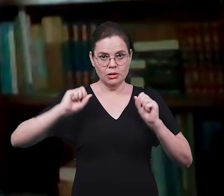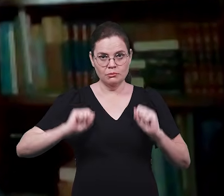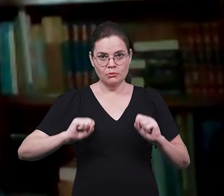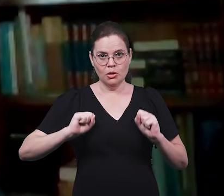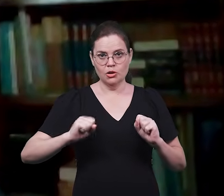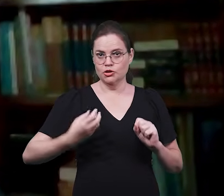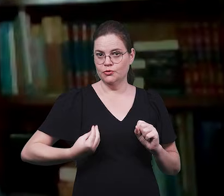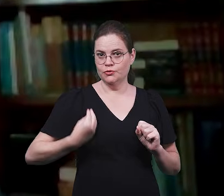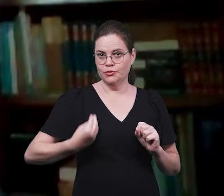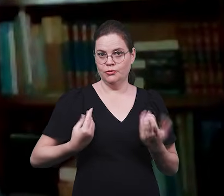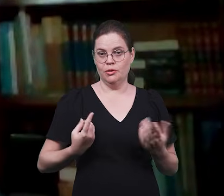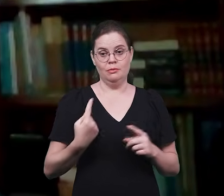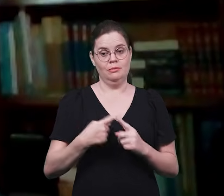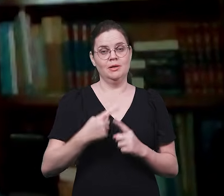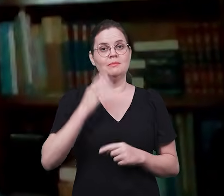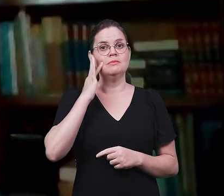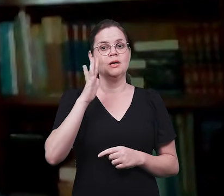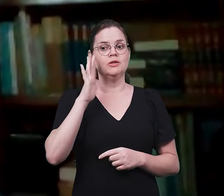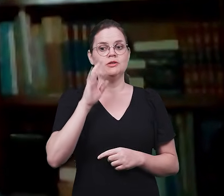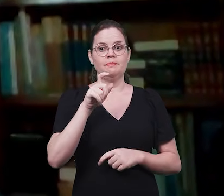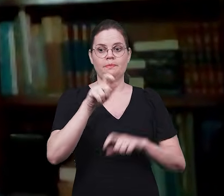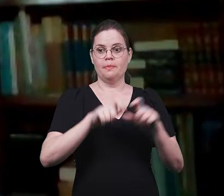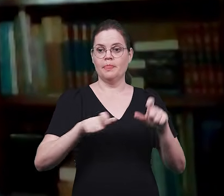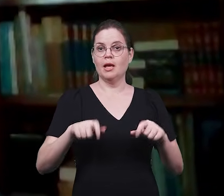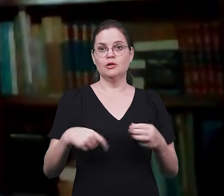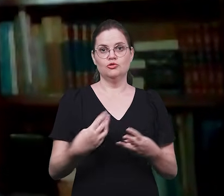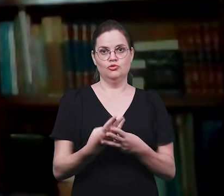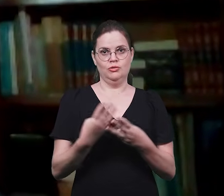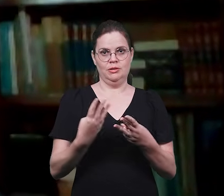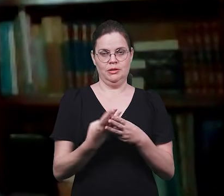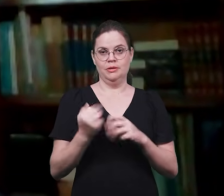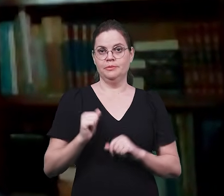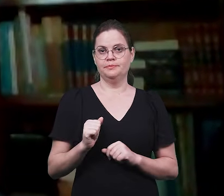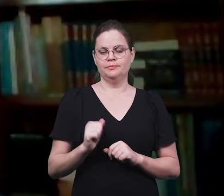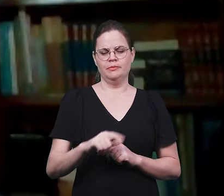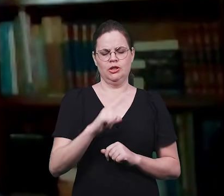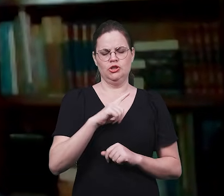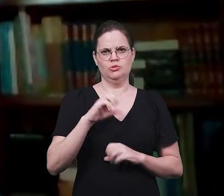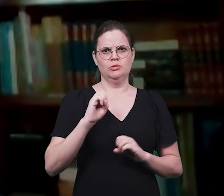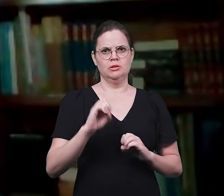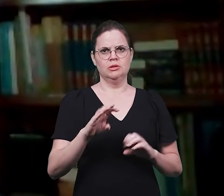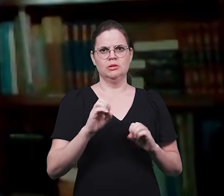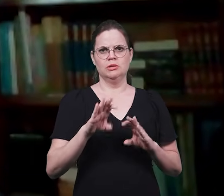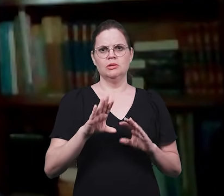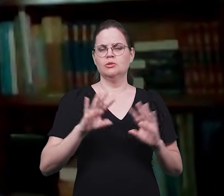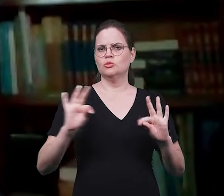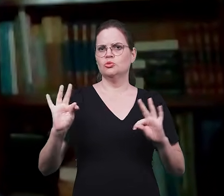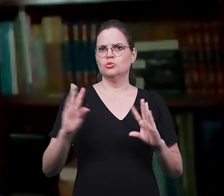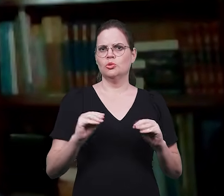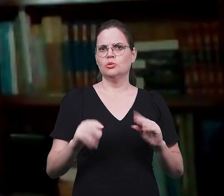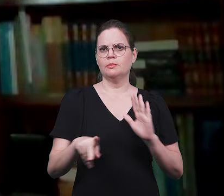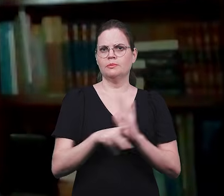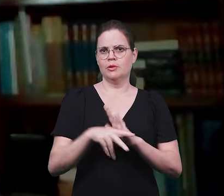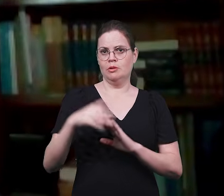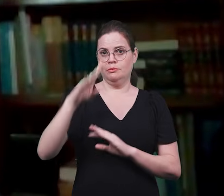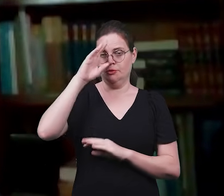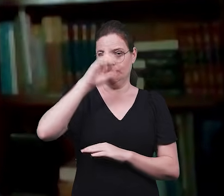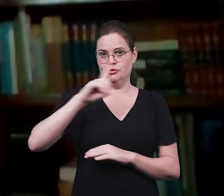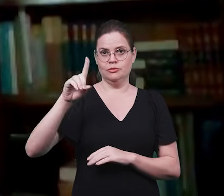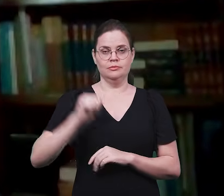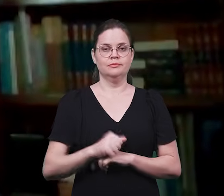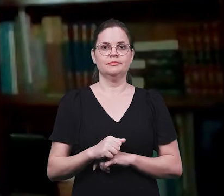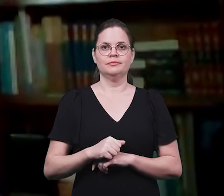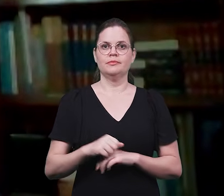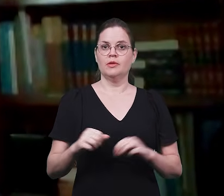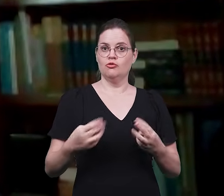uma pergunta para quem era judeu, para quem tinha um ensino todo de Deus,